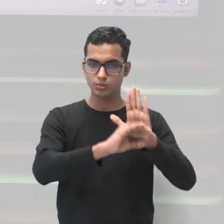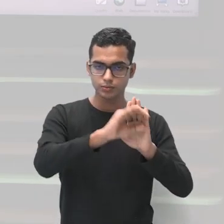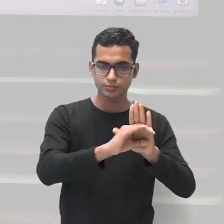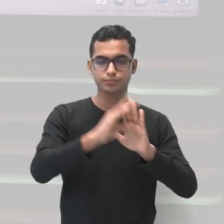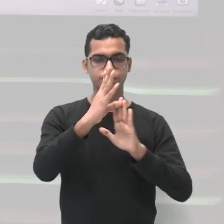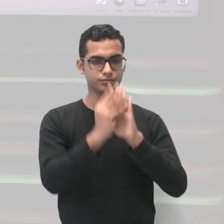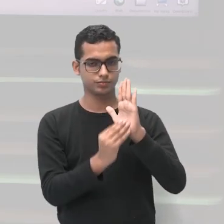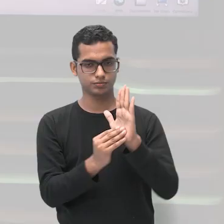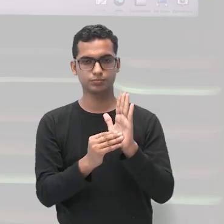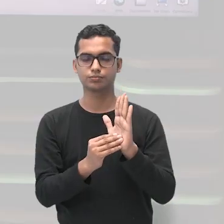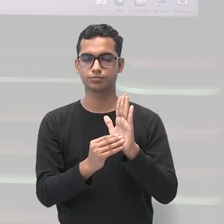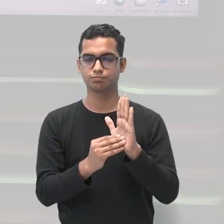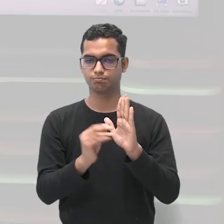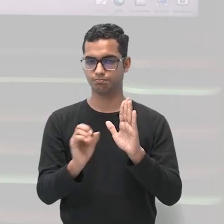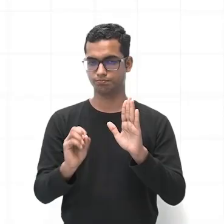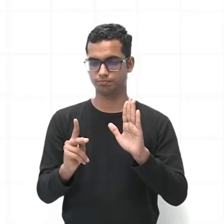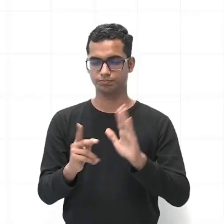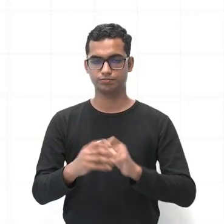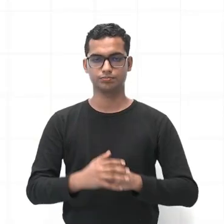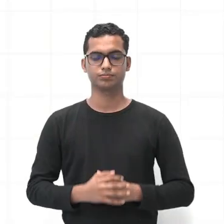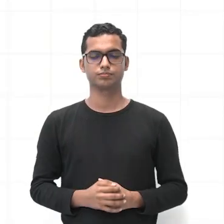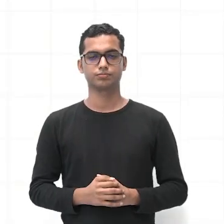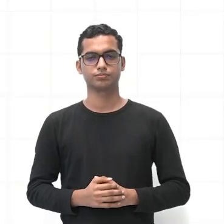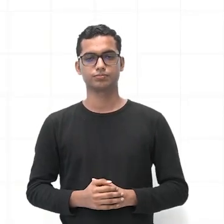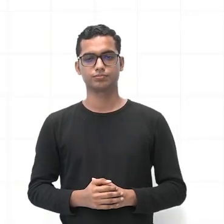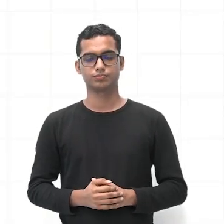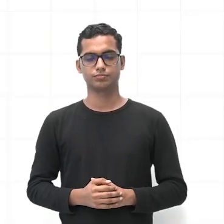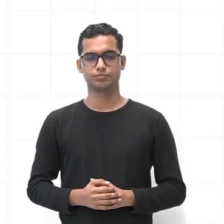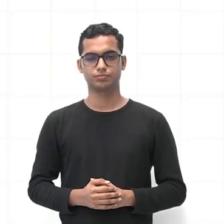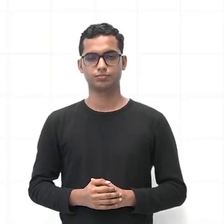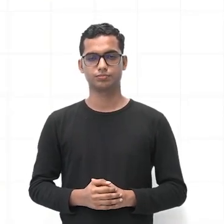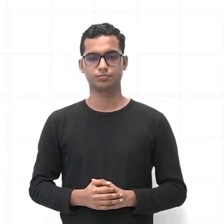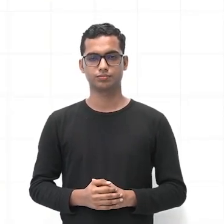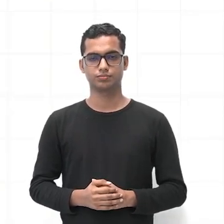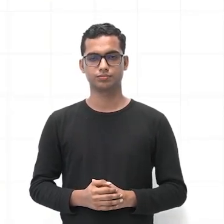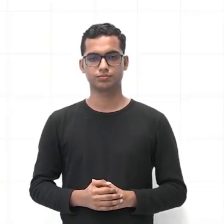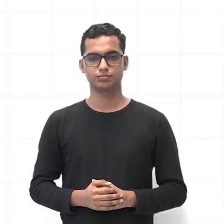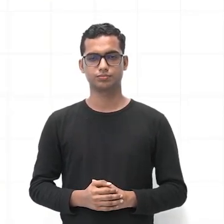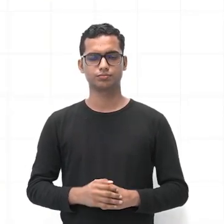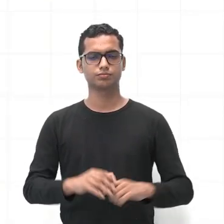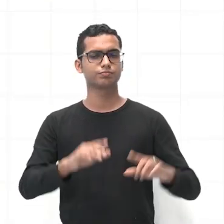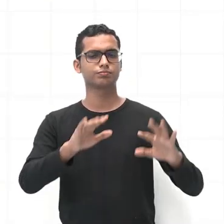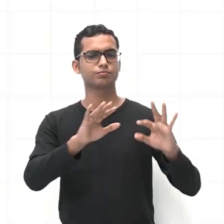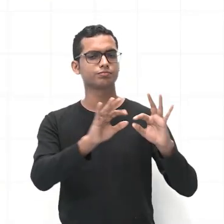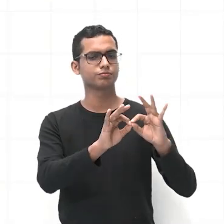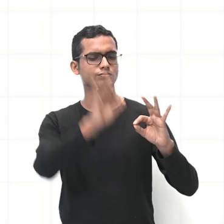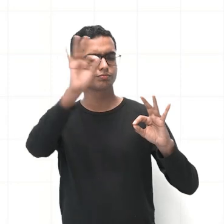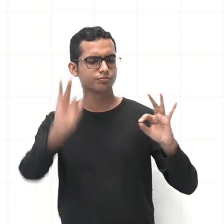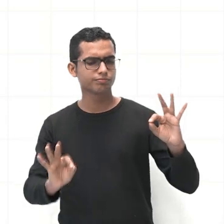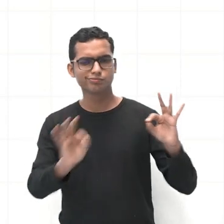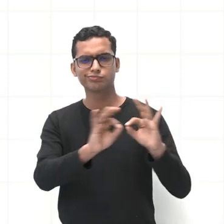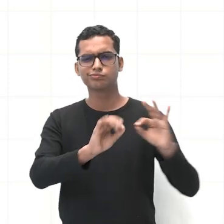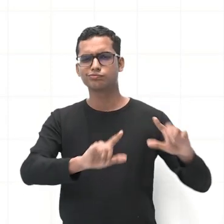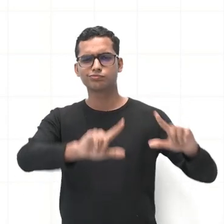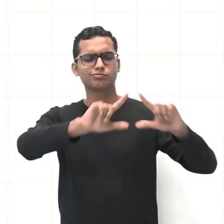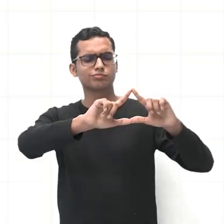nosso conteúdo. Então, vamos lá. Então, o triângulo, por definição, o que é um triângulo?